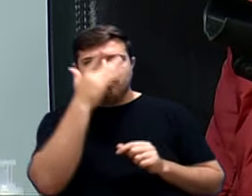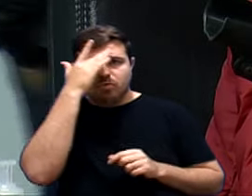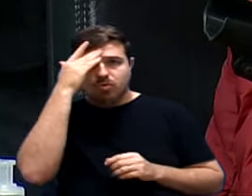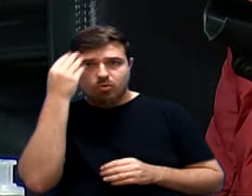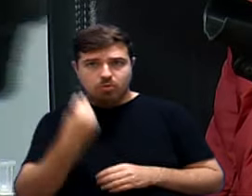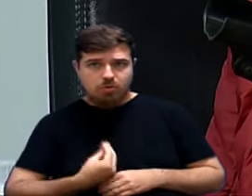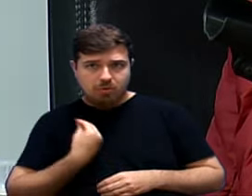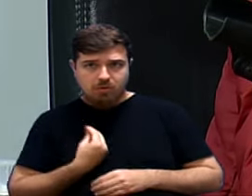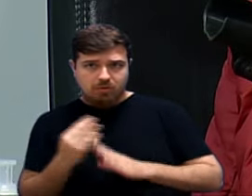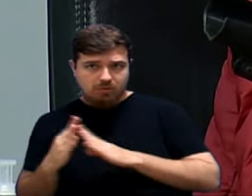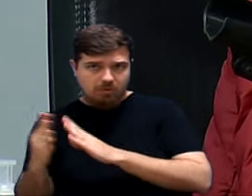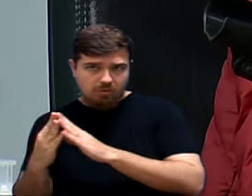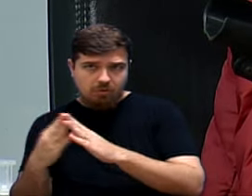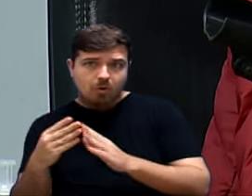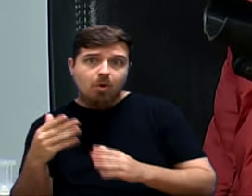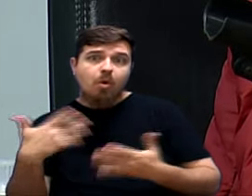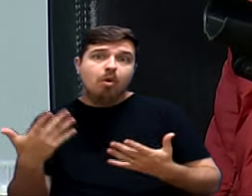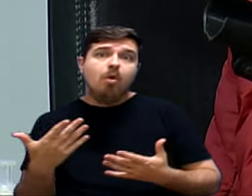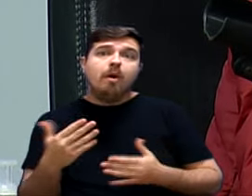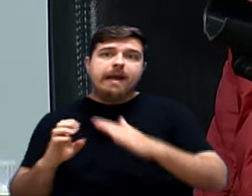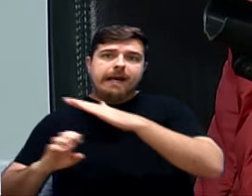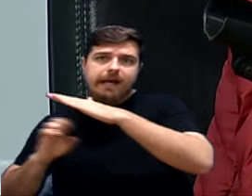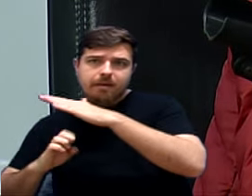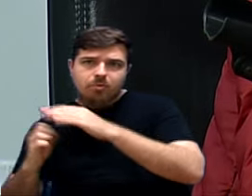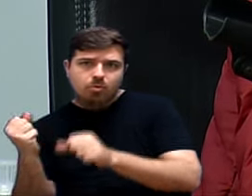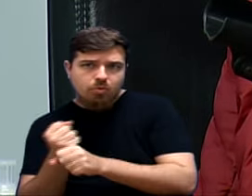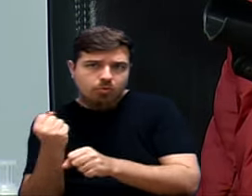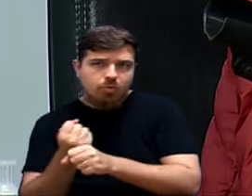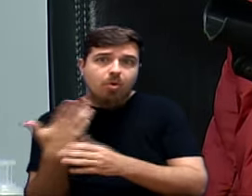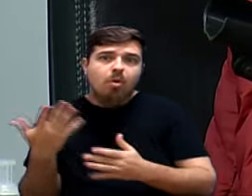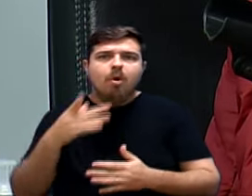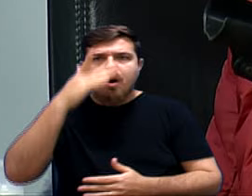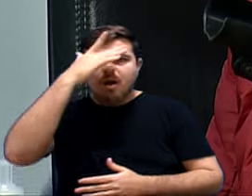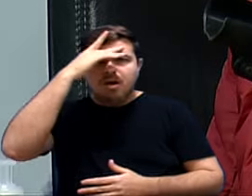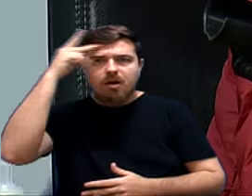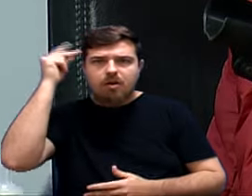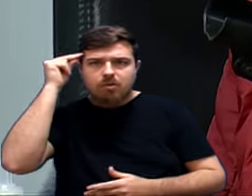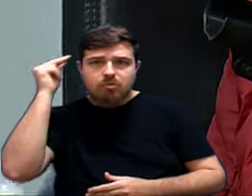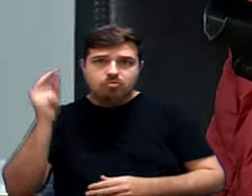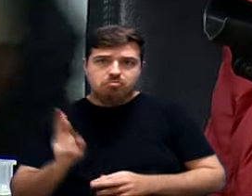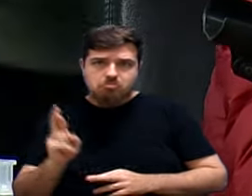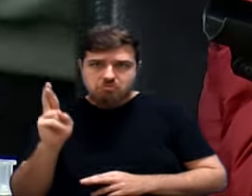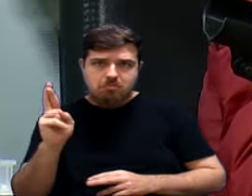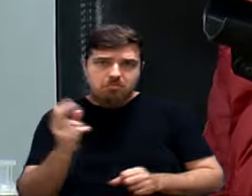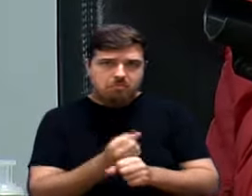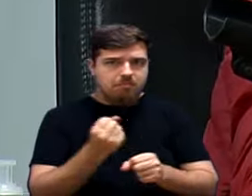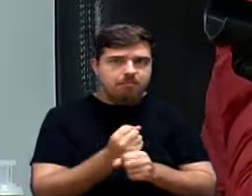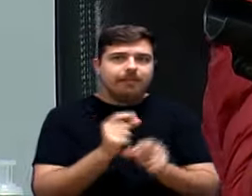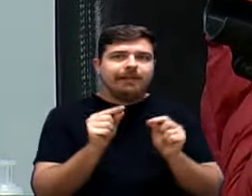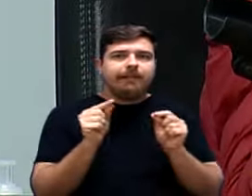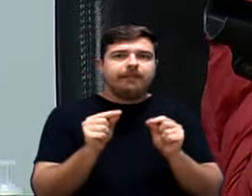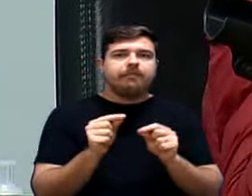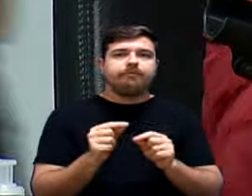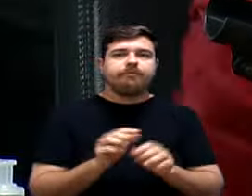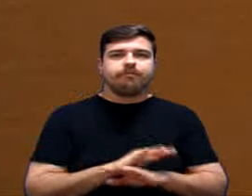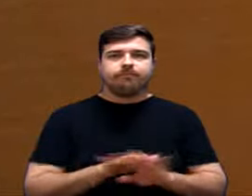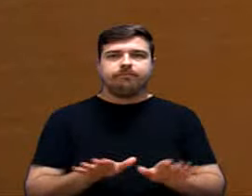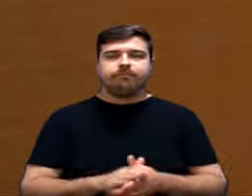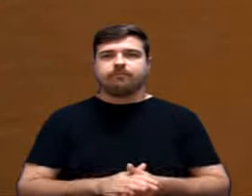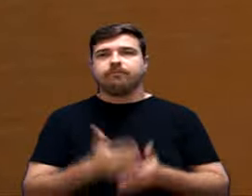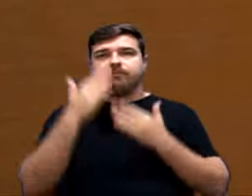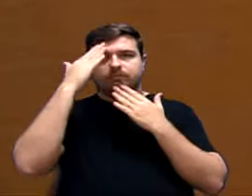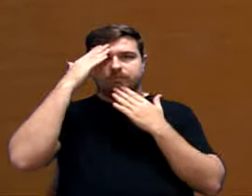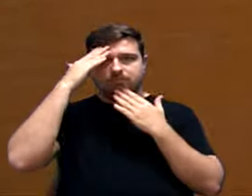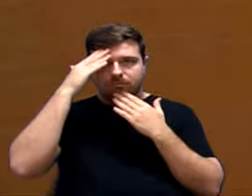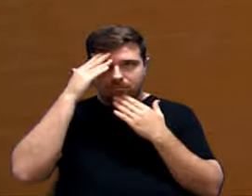ou da construtora ou a prefeitura que vai fazer diante da Necessidade só isso Eh obrigado